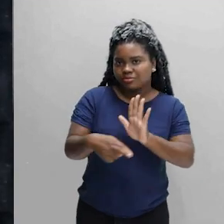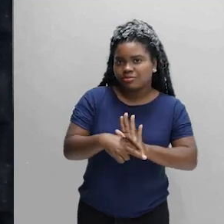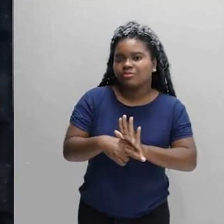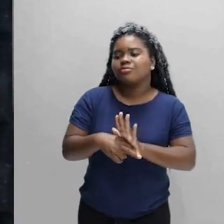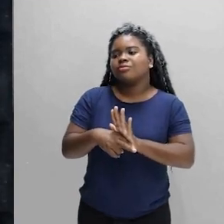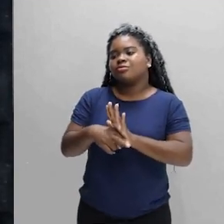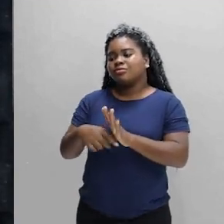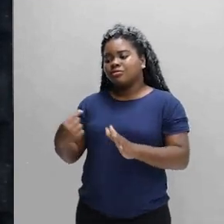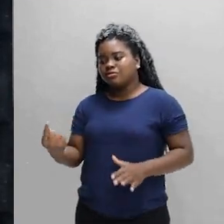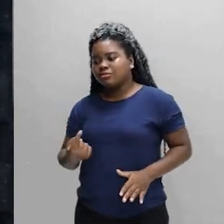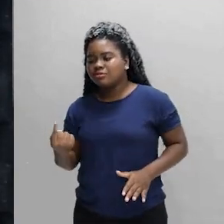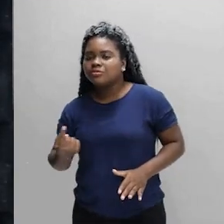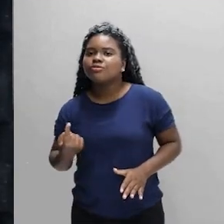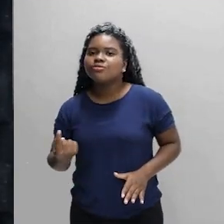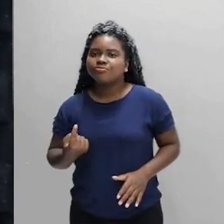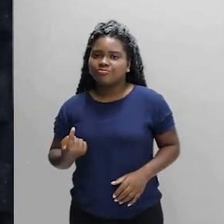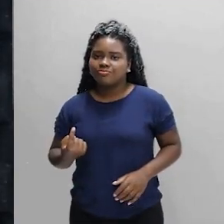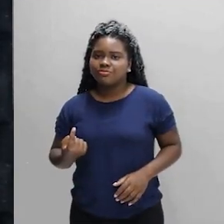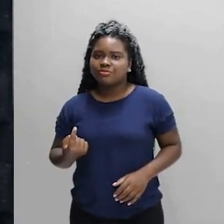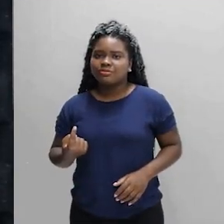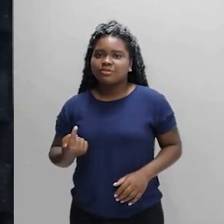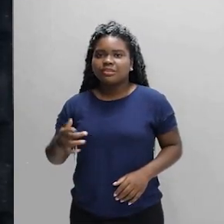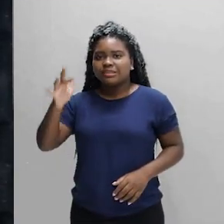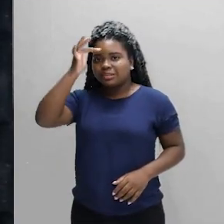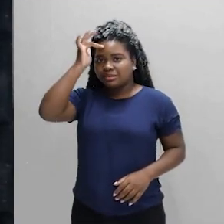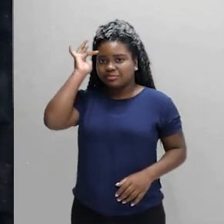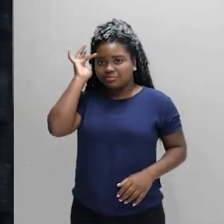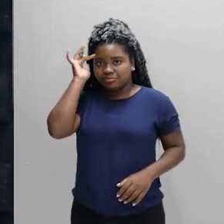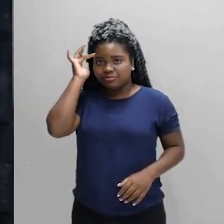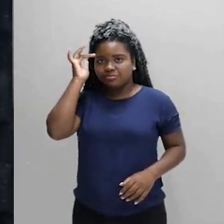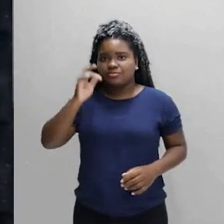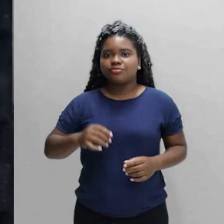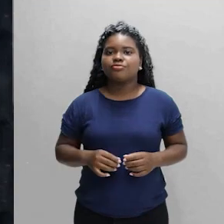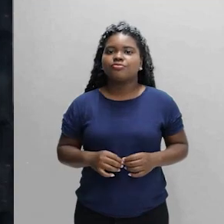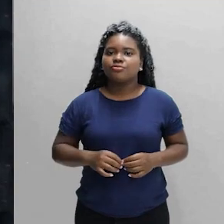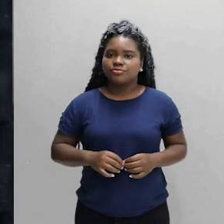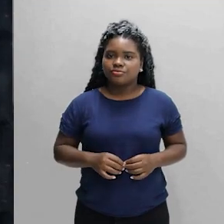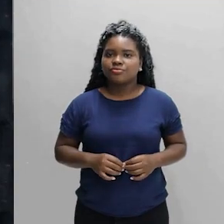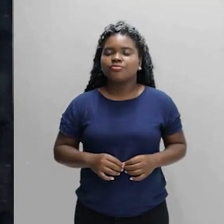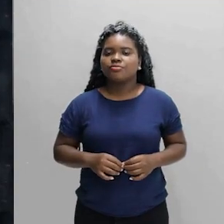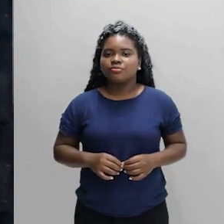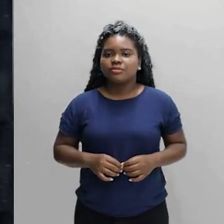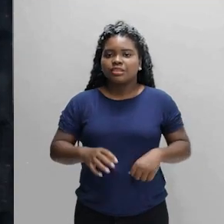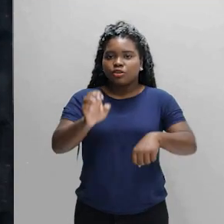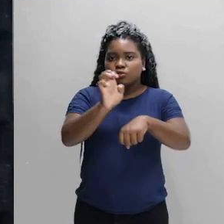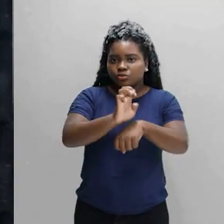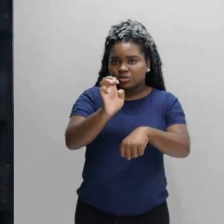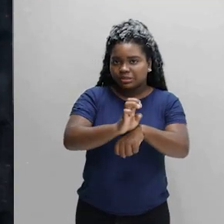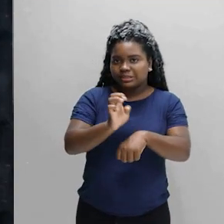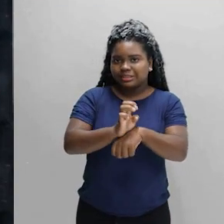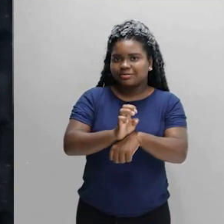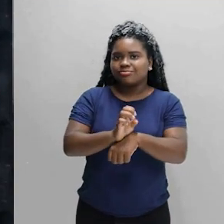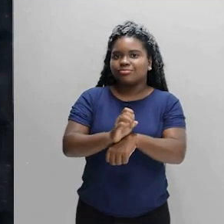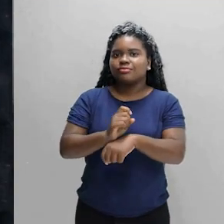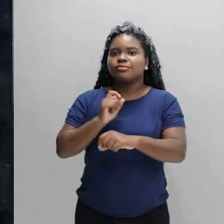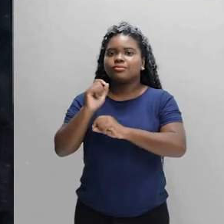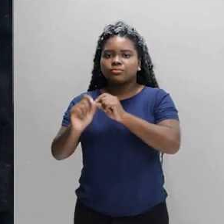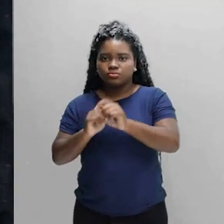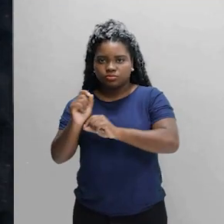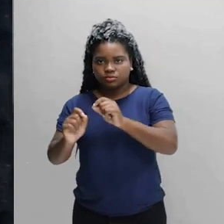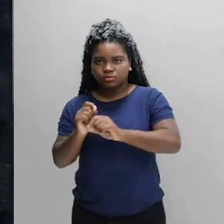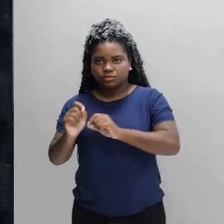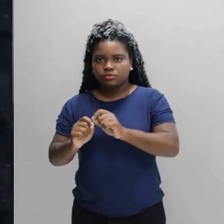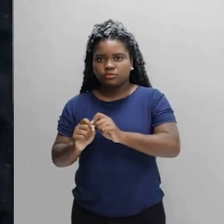seja, somente se a ação do indivíduo causar dano a outros, é que o Estado deveria interferir na ação dele, certo? Então